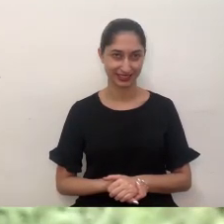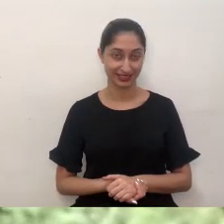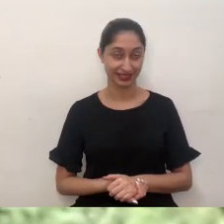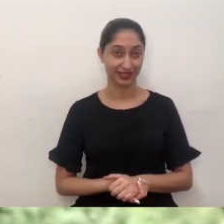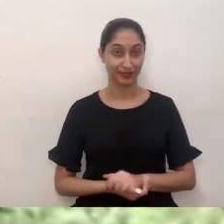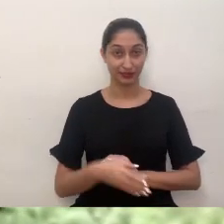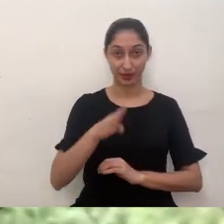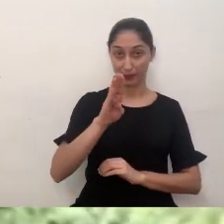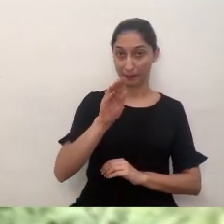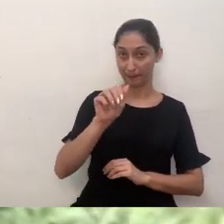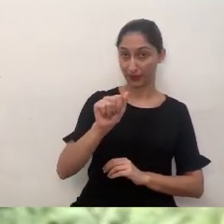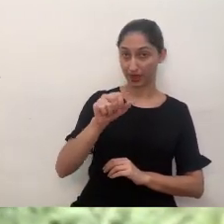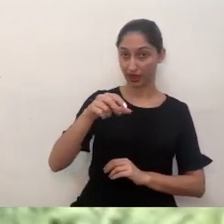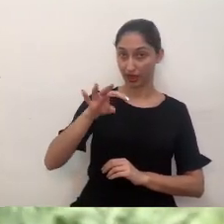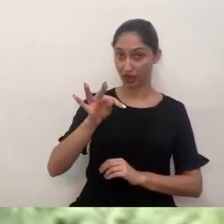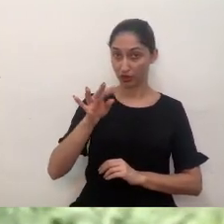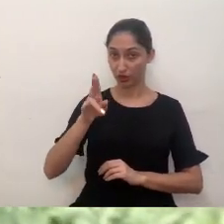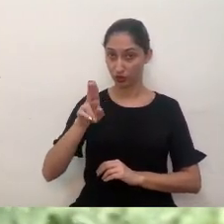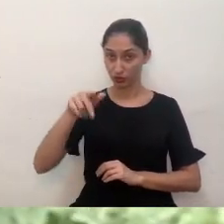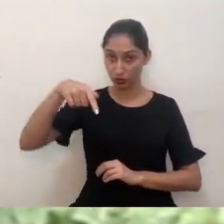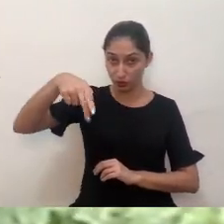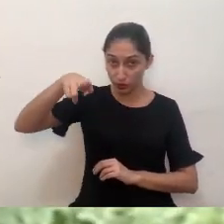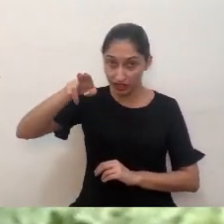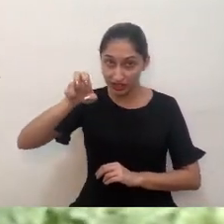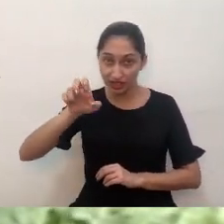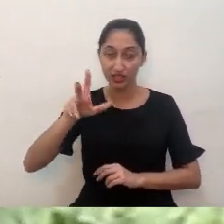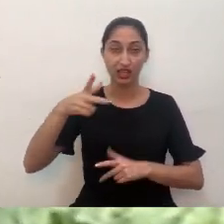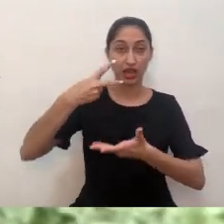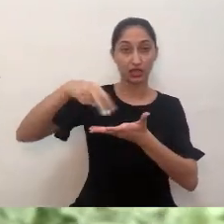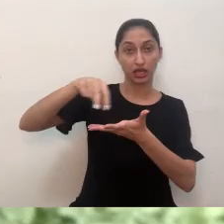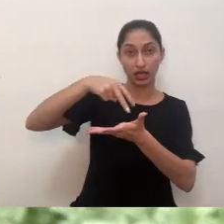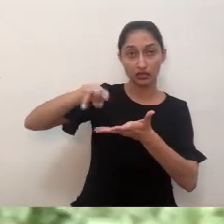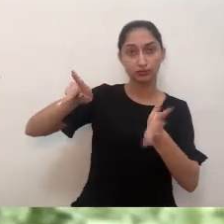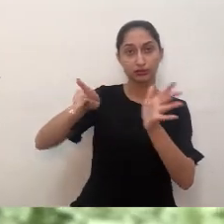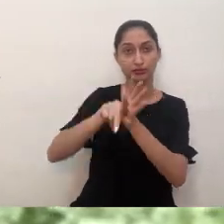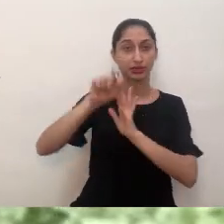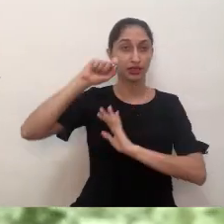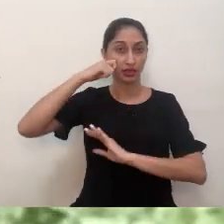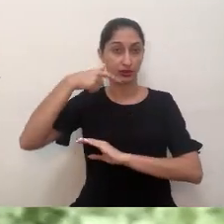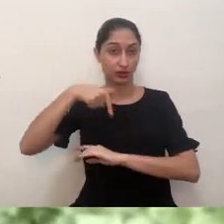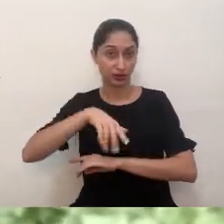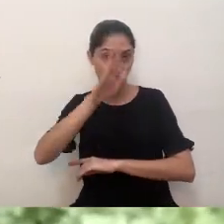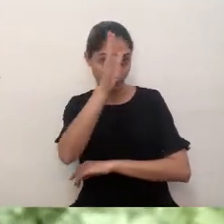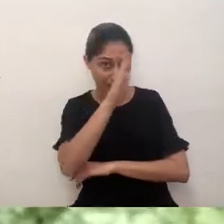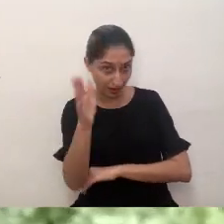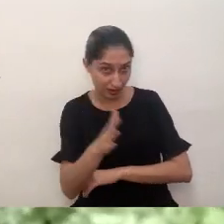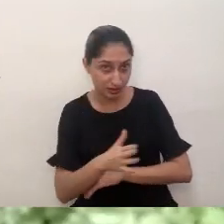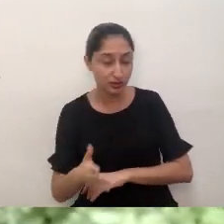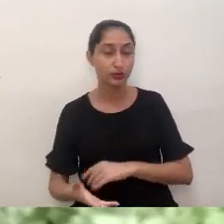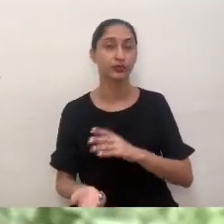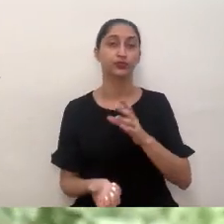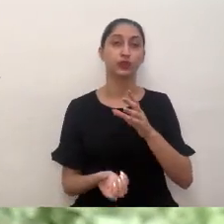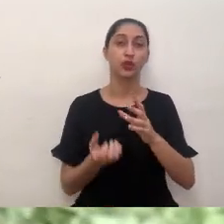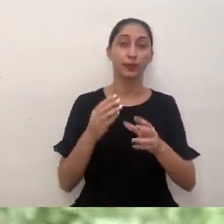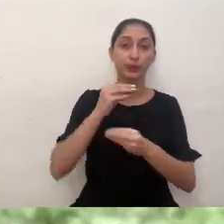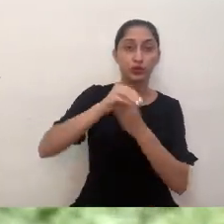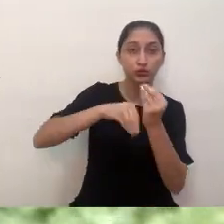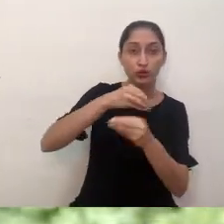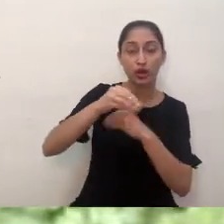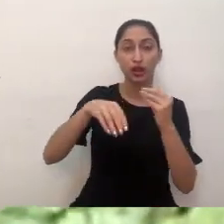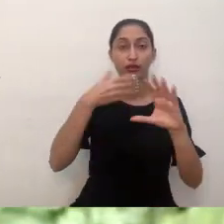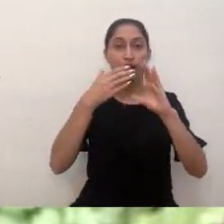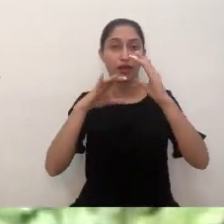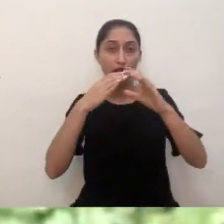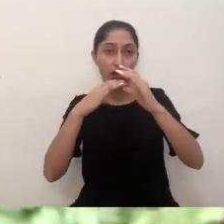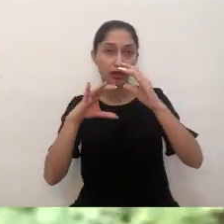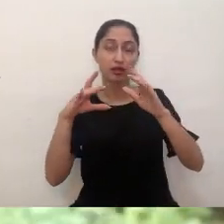O batuque ele é uma dança que veio dos negros para o Brasil e juntou-se com a cantiga e dança dos brancos. O